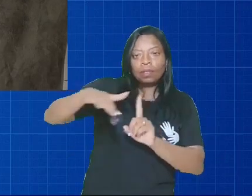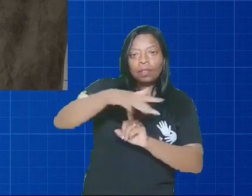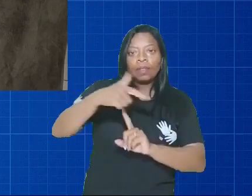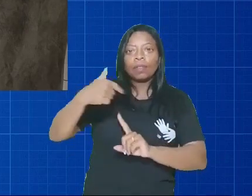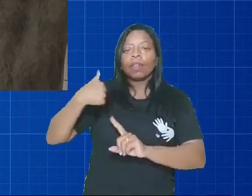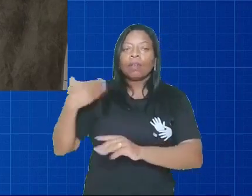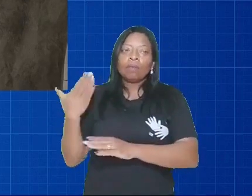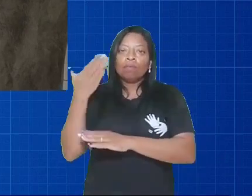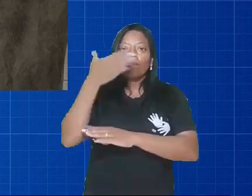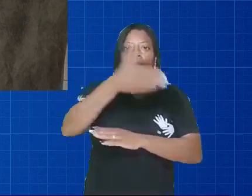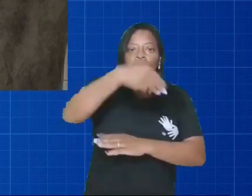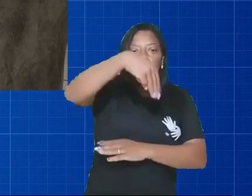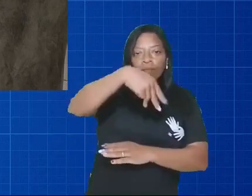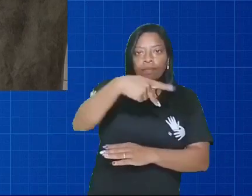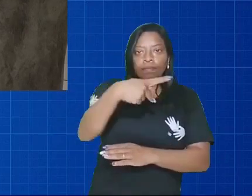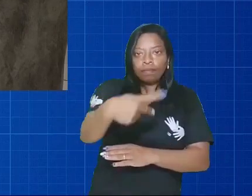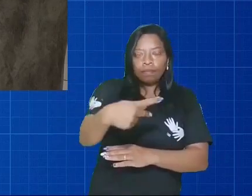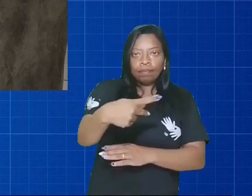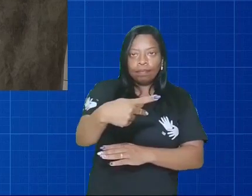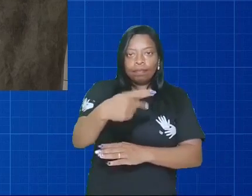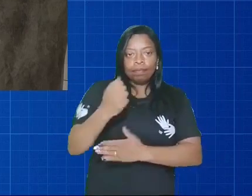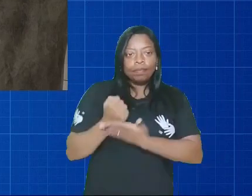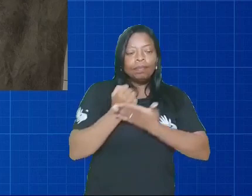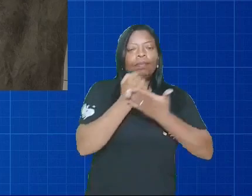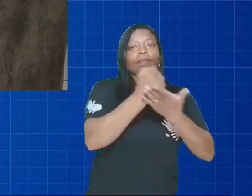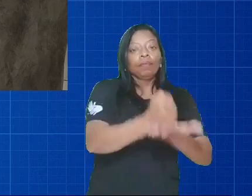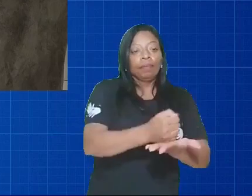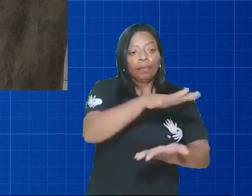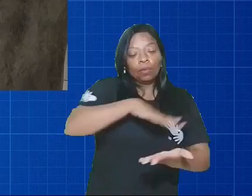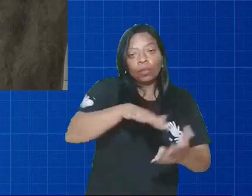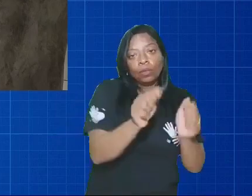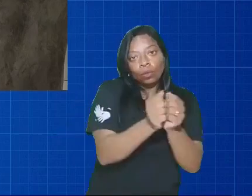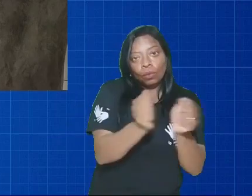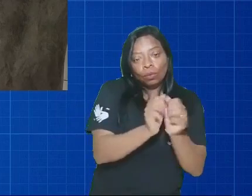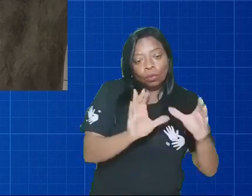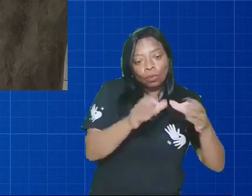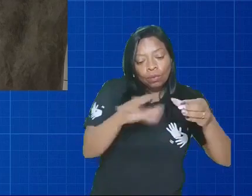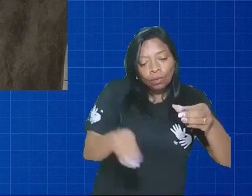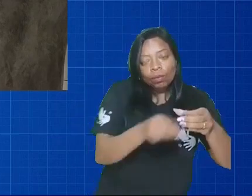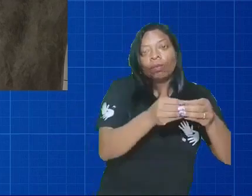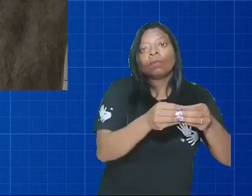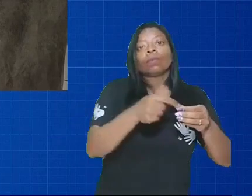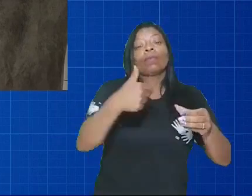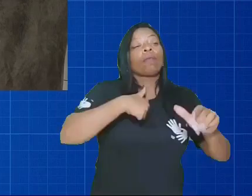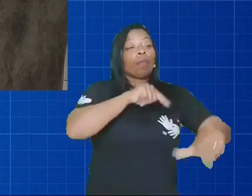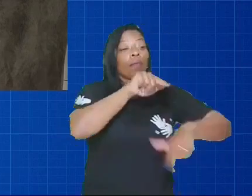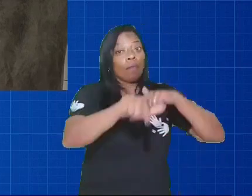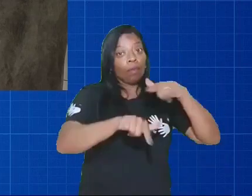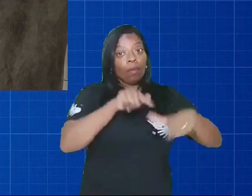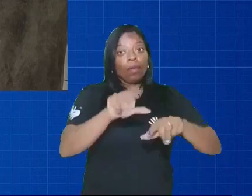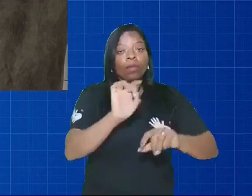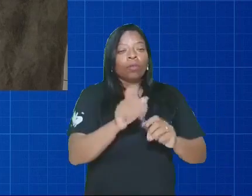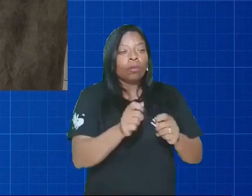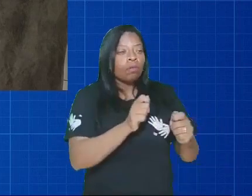de sessão, um termo de cooperação técnica entre Sanepar e Ministério Público, e desde então meu trabalho lá é